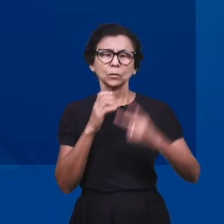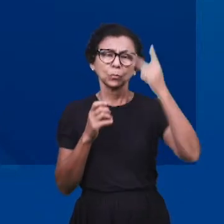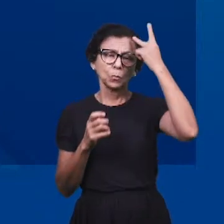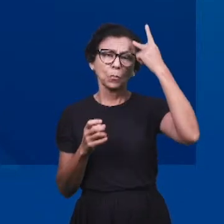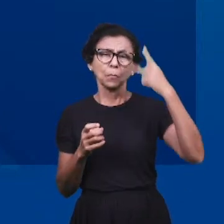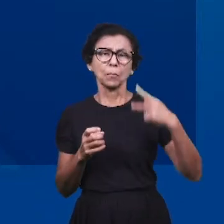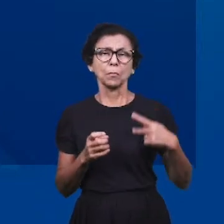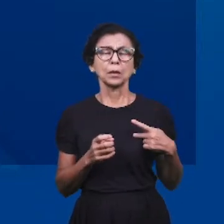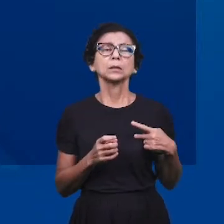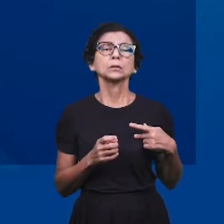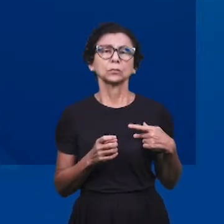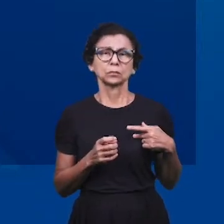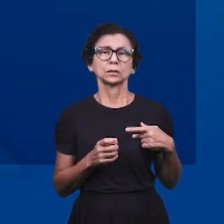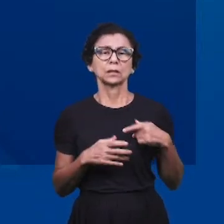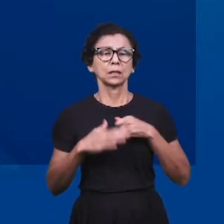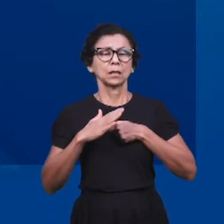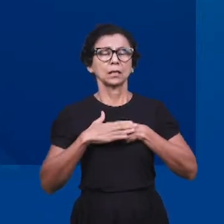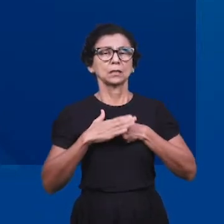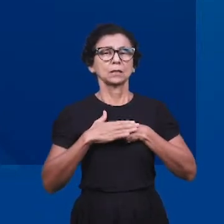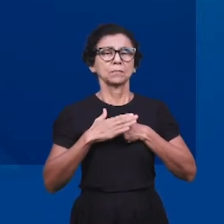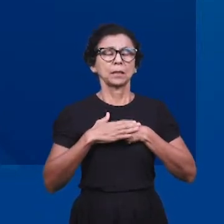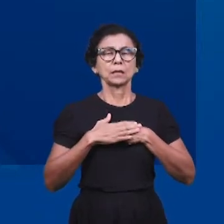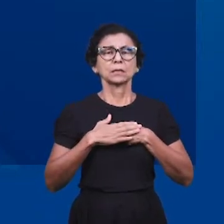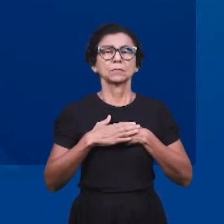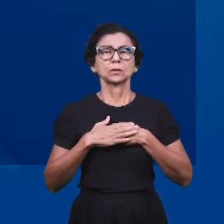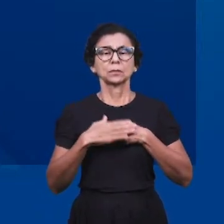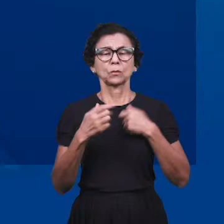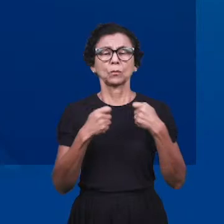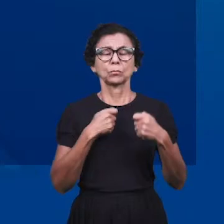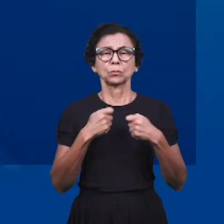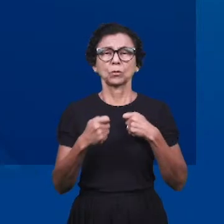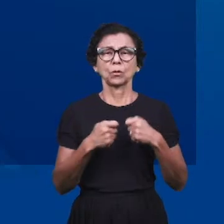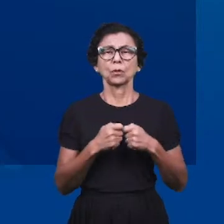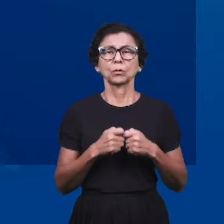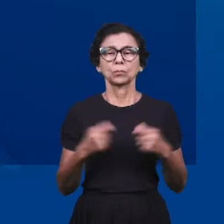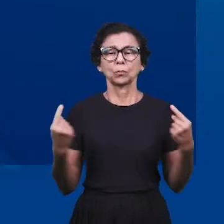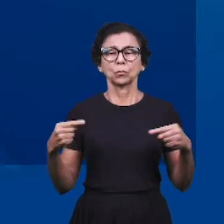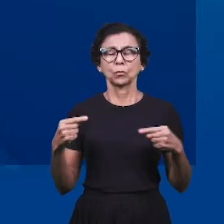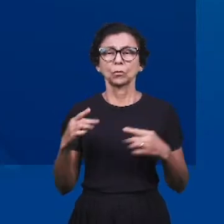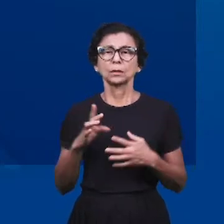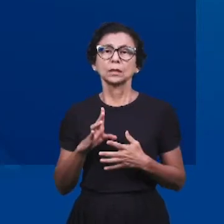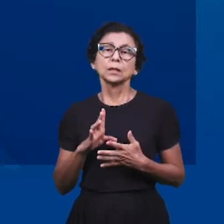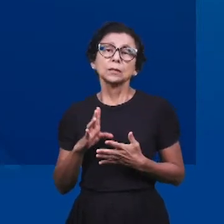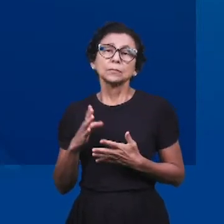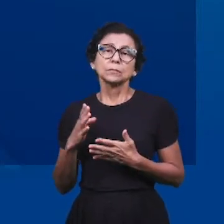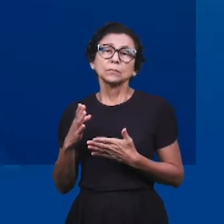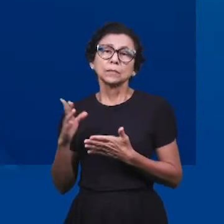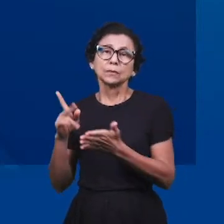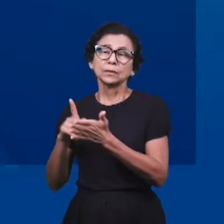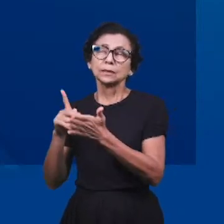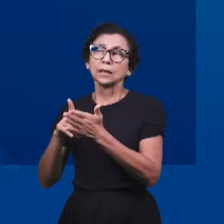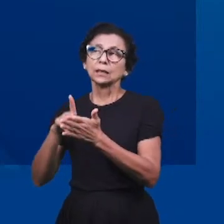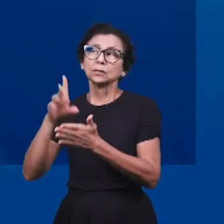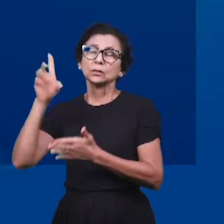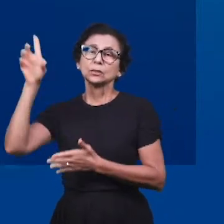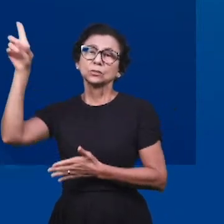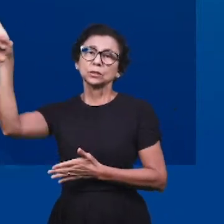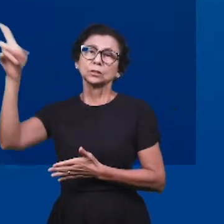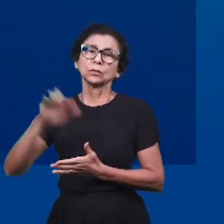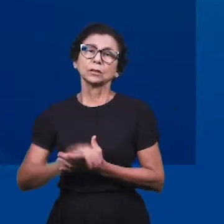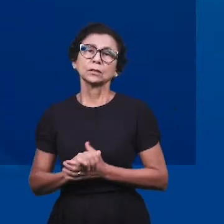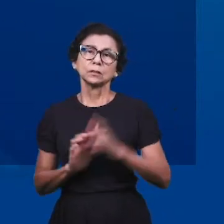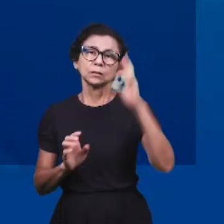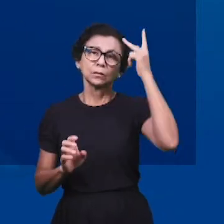eles próprios, que são inimigos da verdade de Deus. Um exemplo, a razão humana de conhecimentos que perecerão